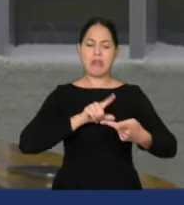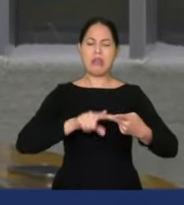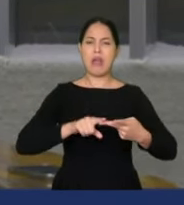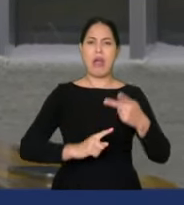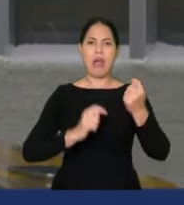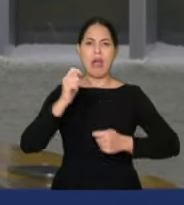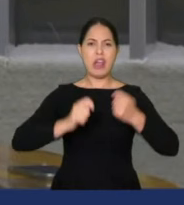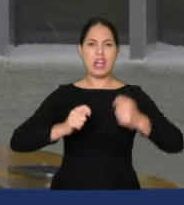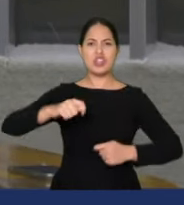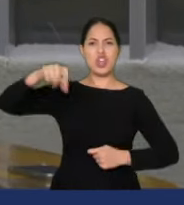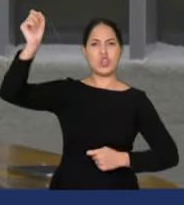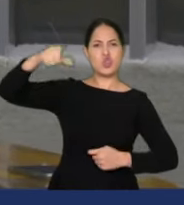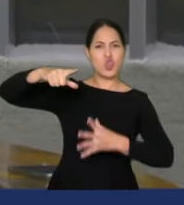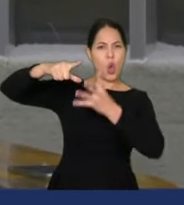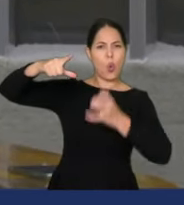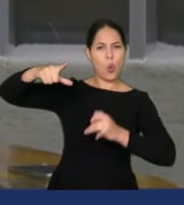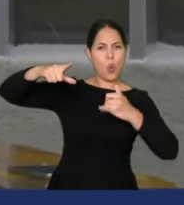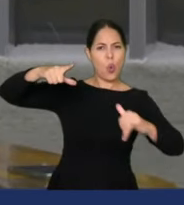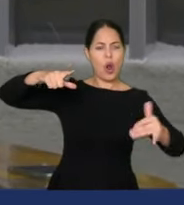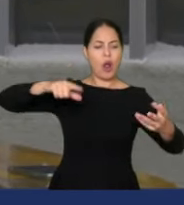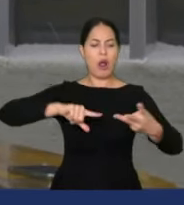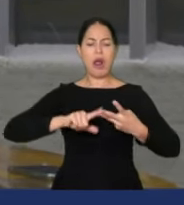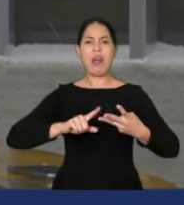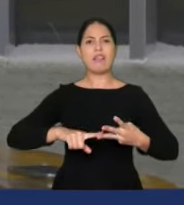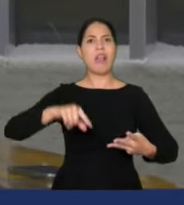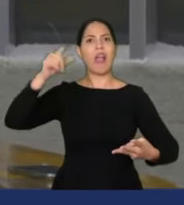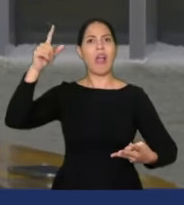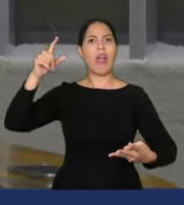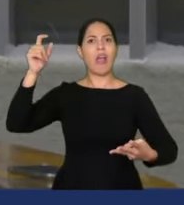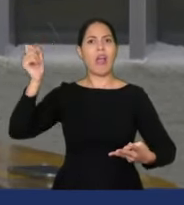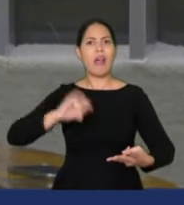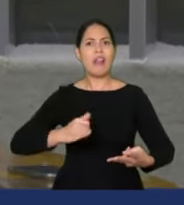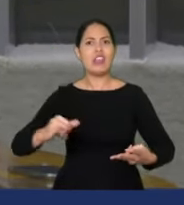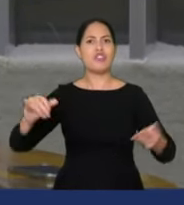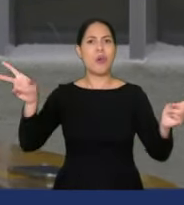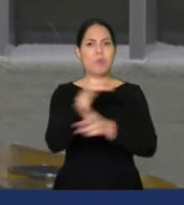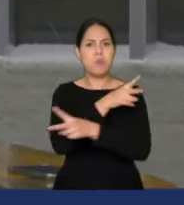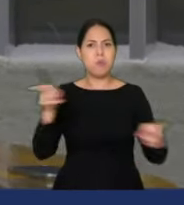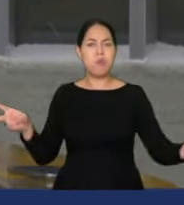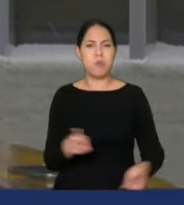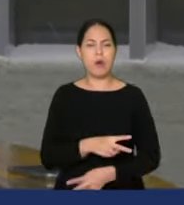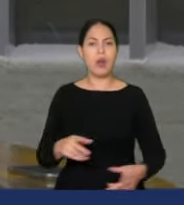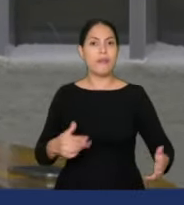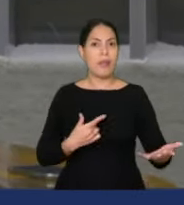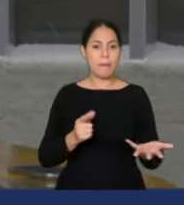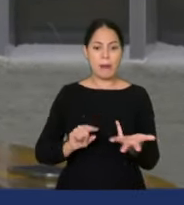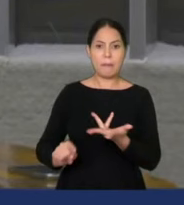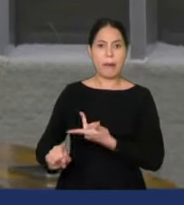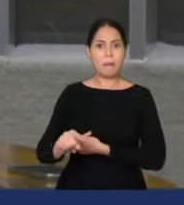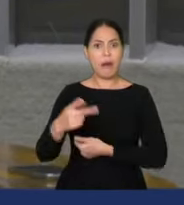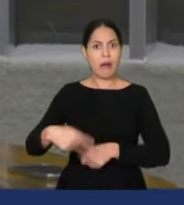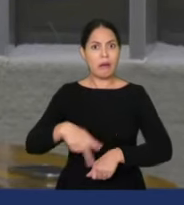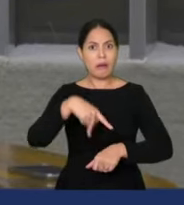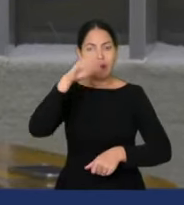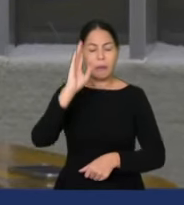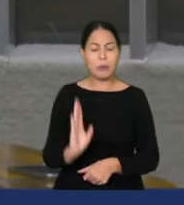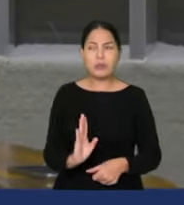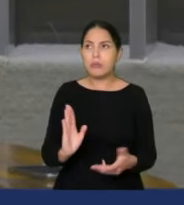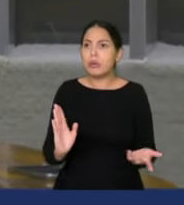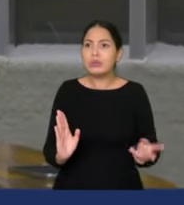disso está sendo feito. Não há política de eficientização, de ter cuidado na utilização dessas energias.